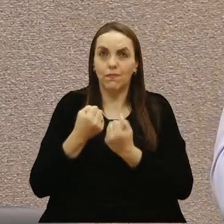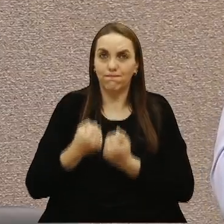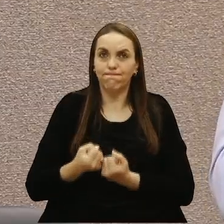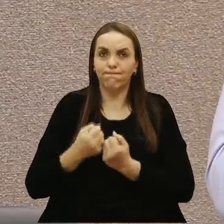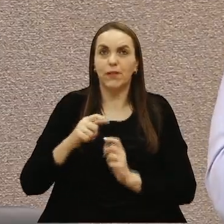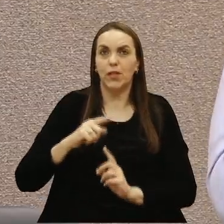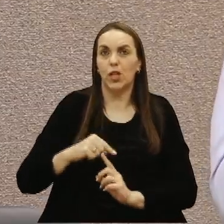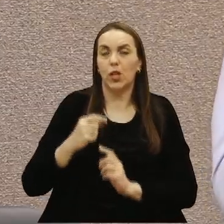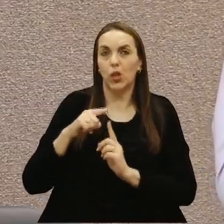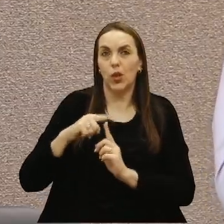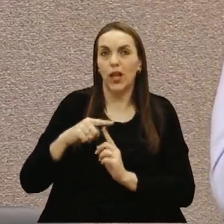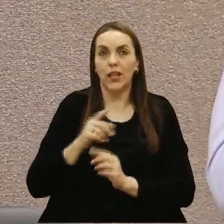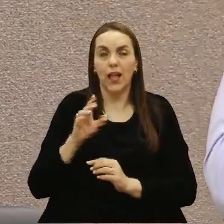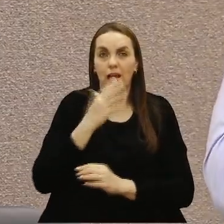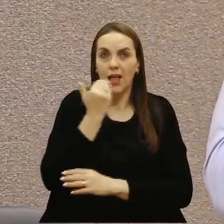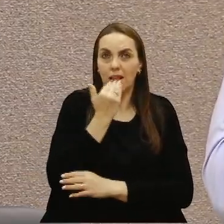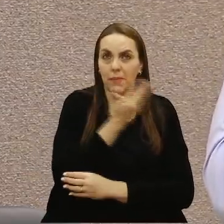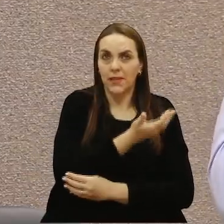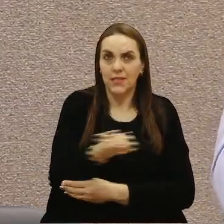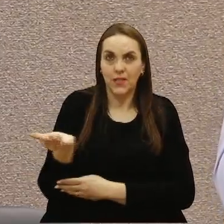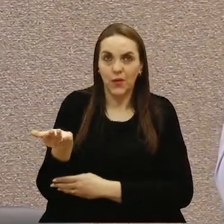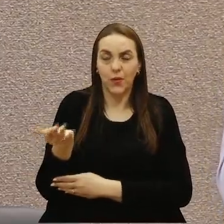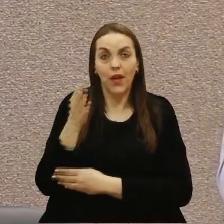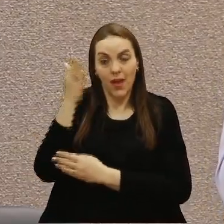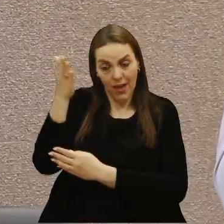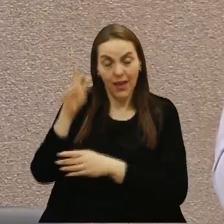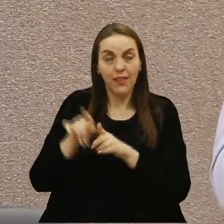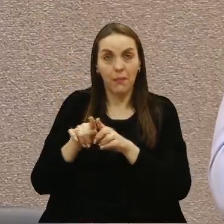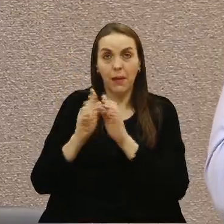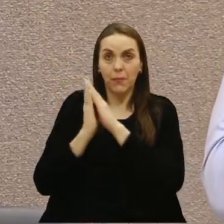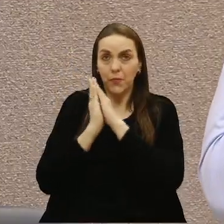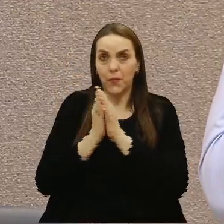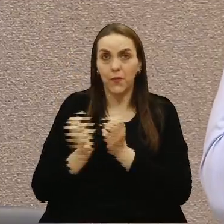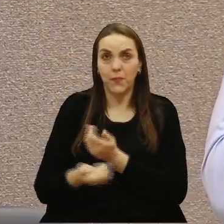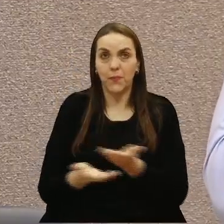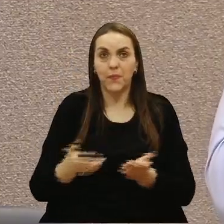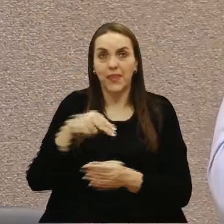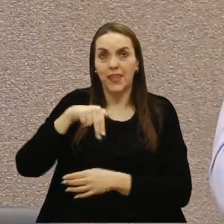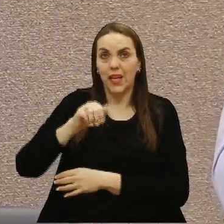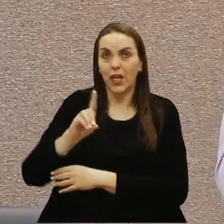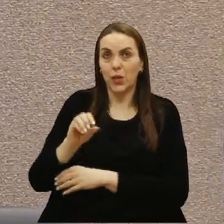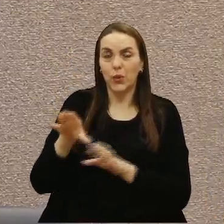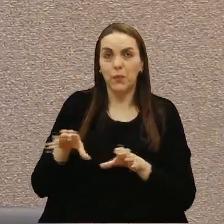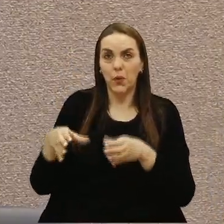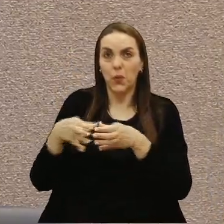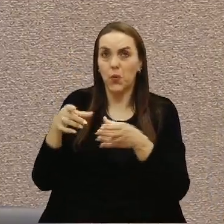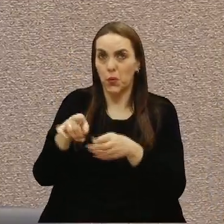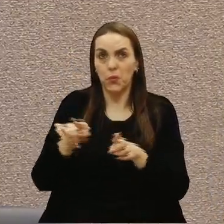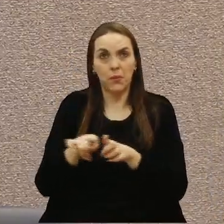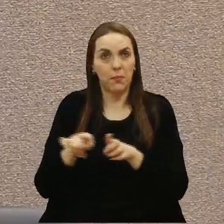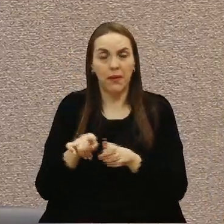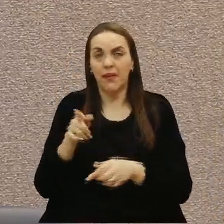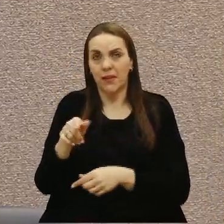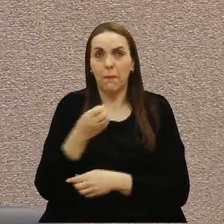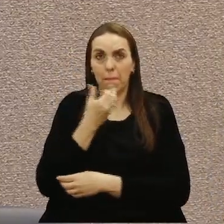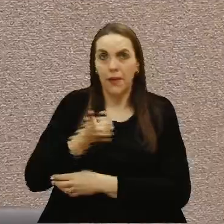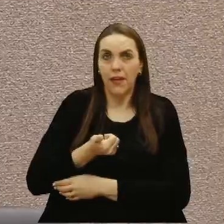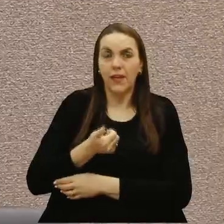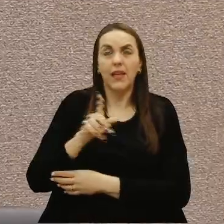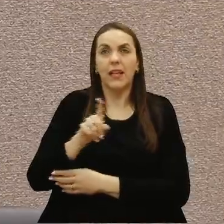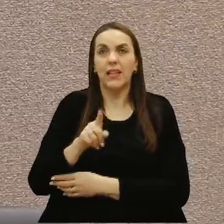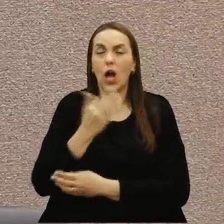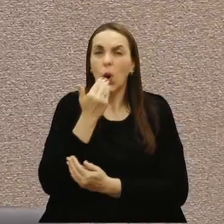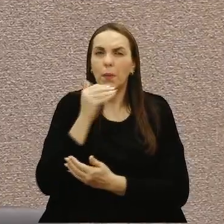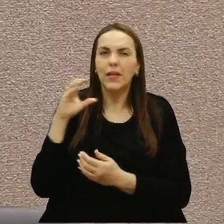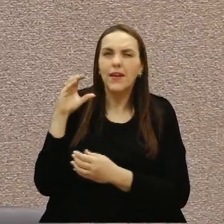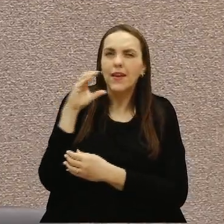alimentos. E graças ao Pai Nado e toda a equipe do Peleia do Bem, a comida chegava quentinha. Porque chegou um momento que o pessoal falou que a comida estava